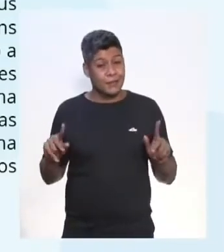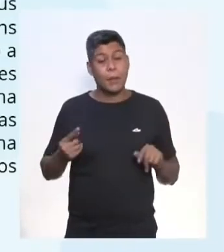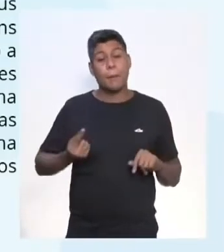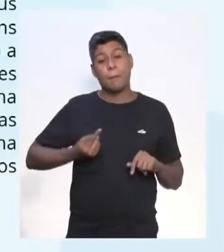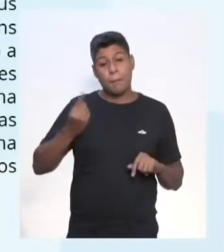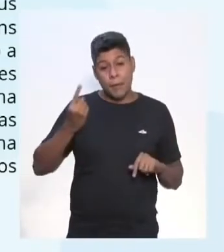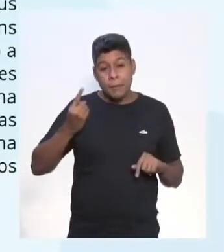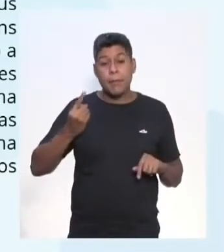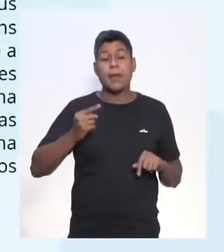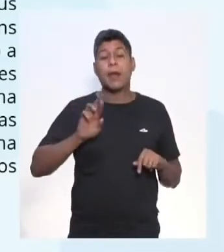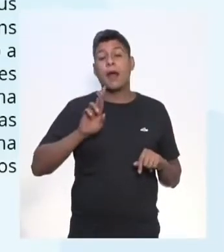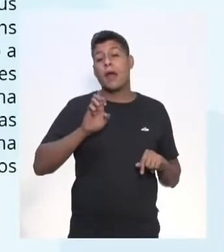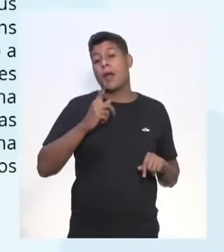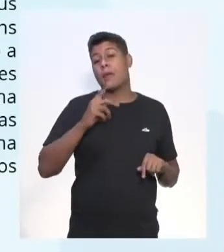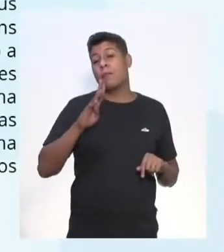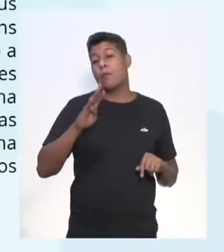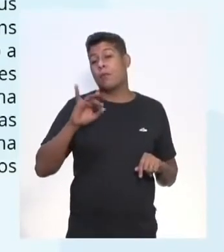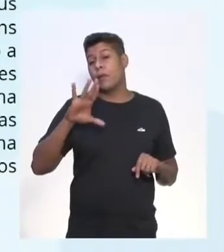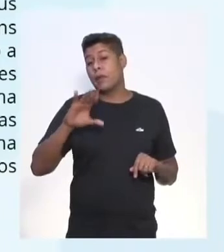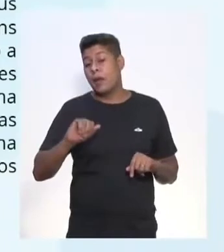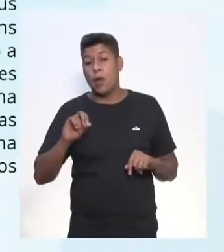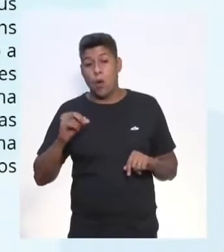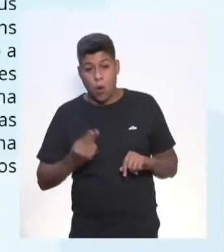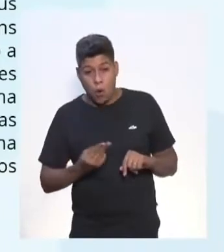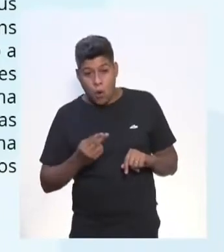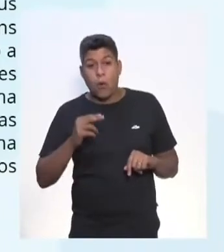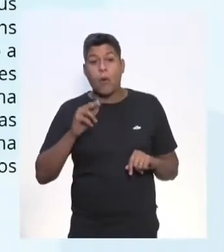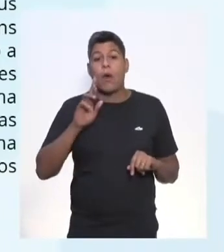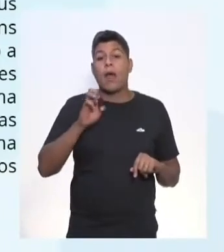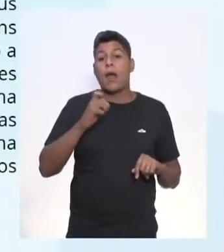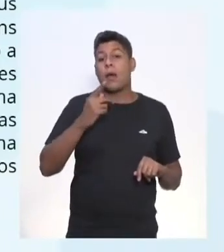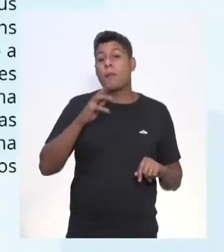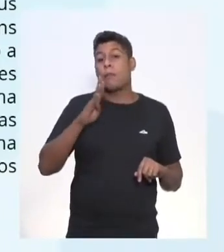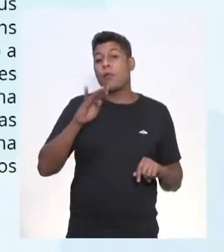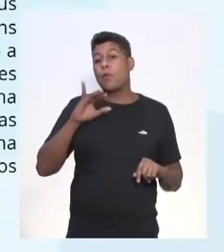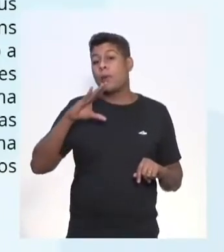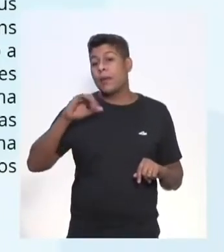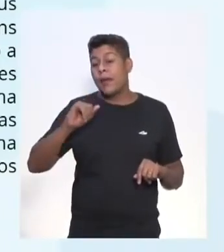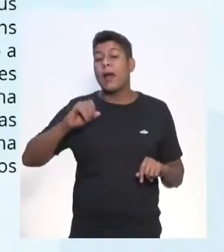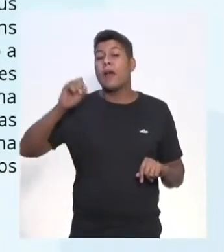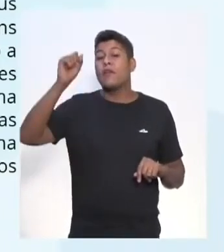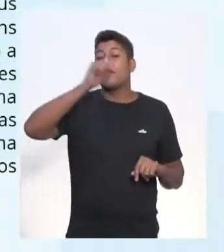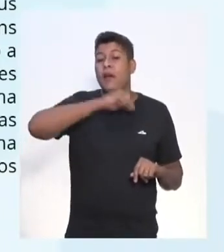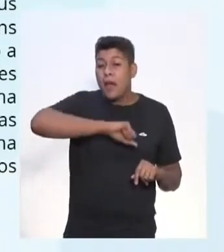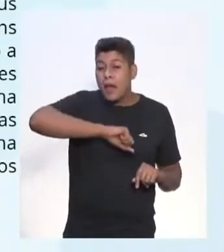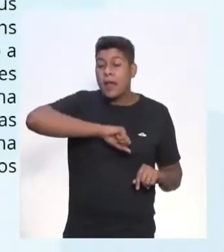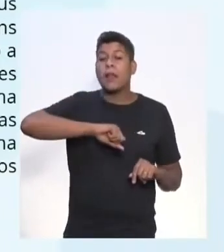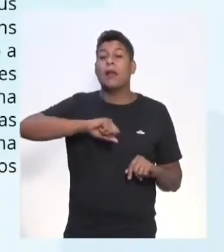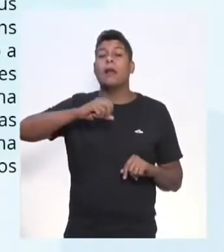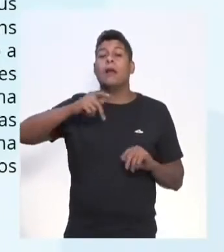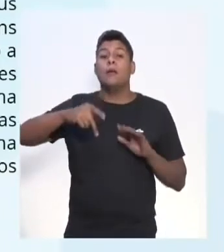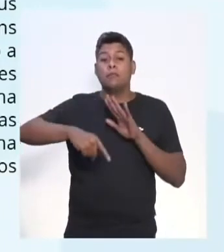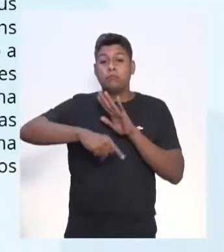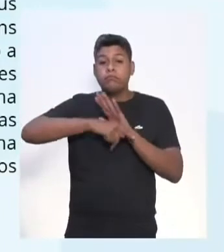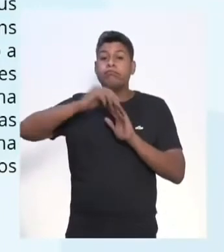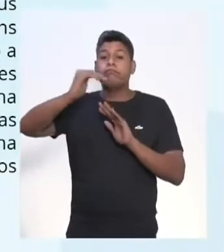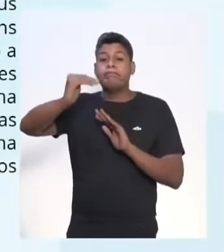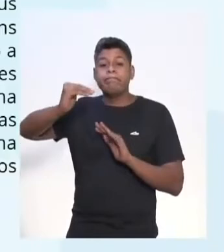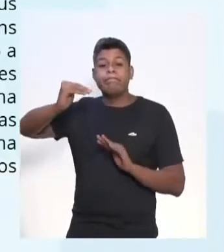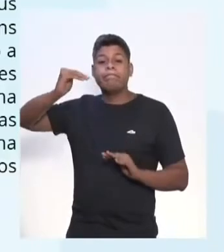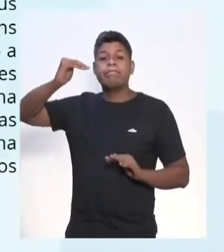Primeira República, também conhecida como República Velha, o sistema político foi dominado pelas